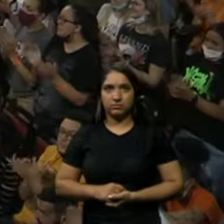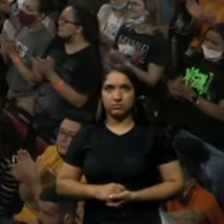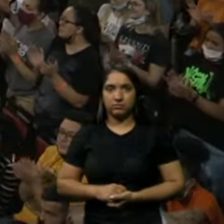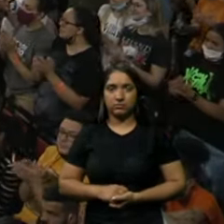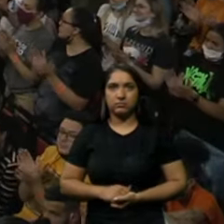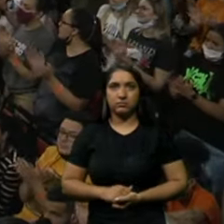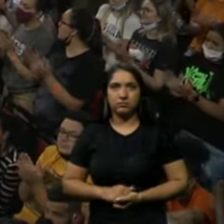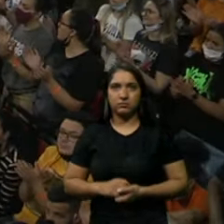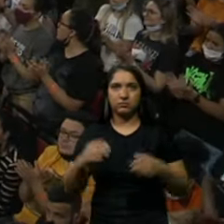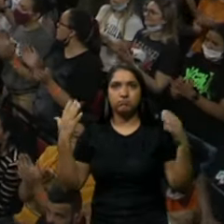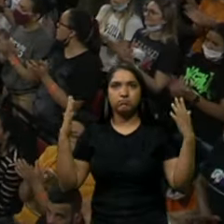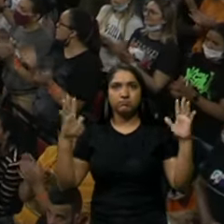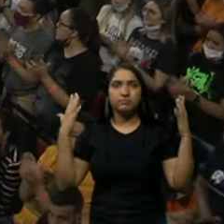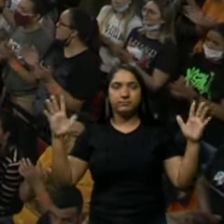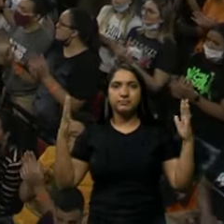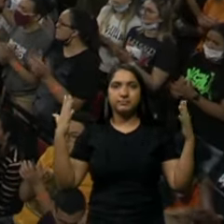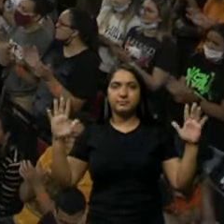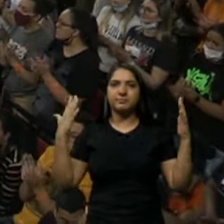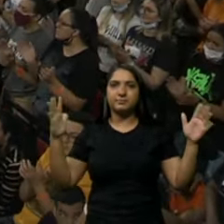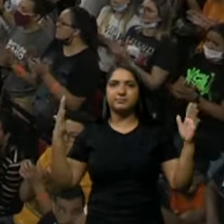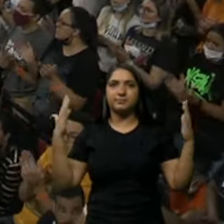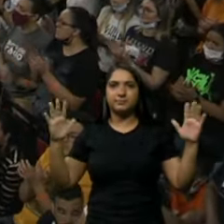E aí